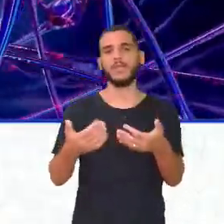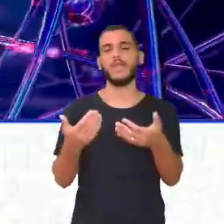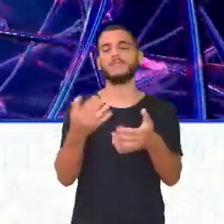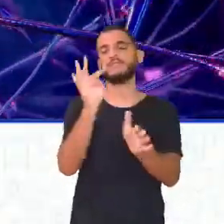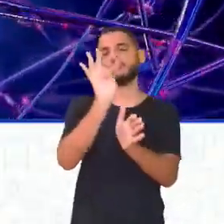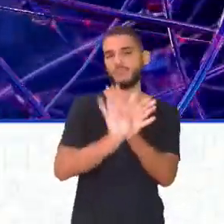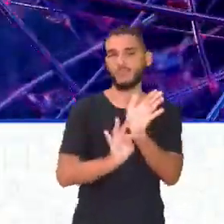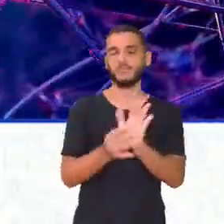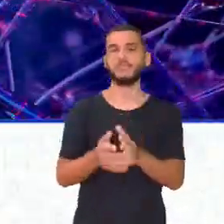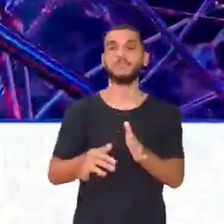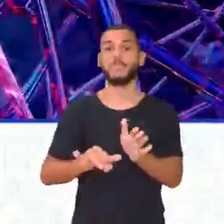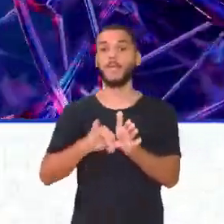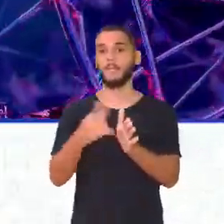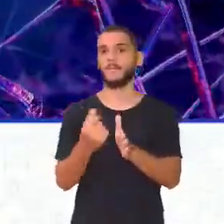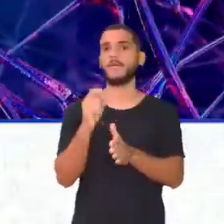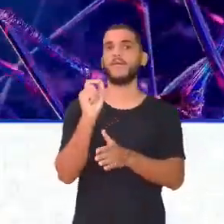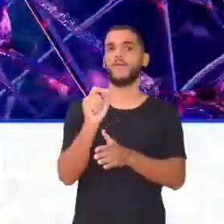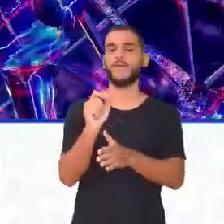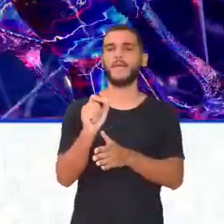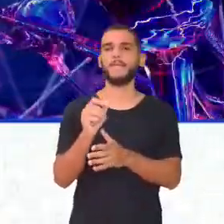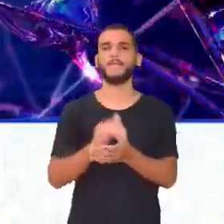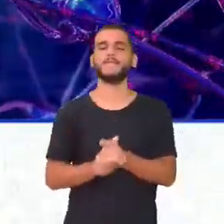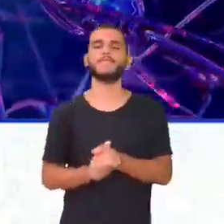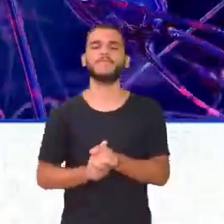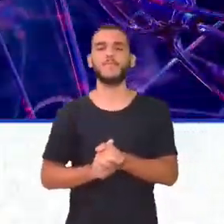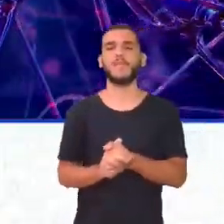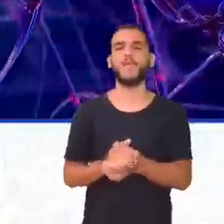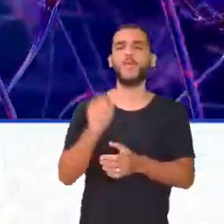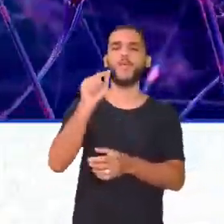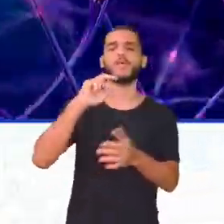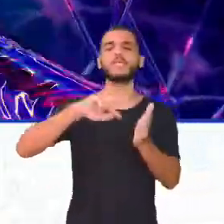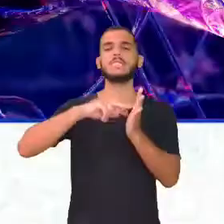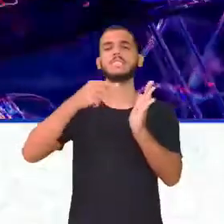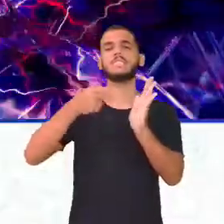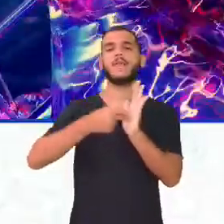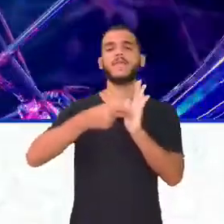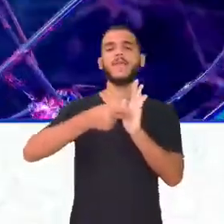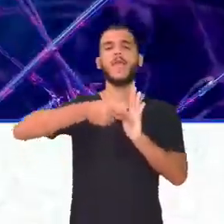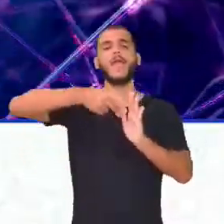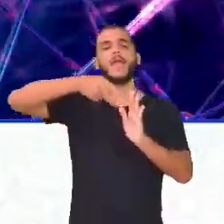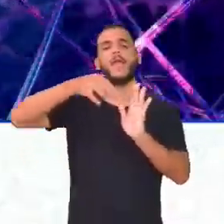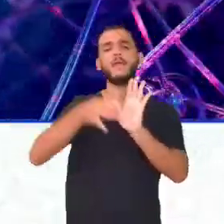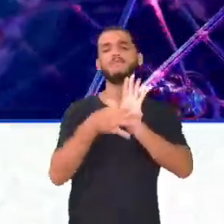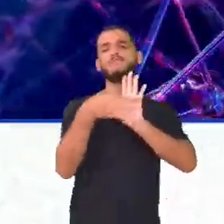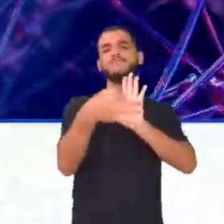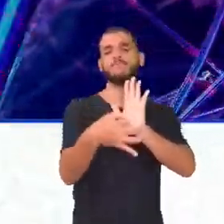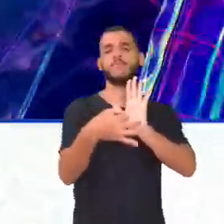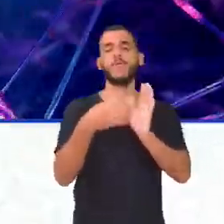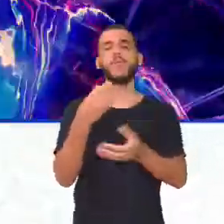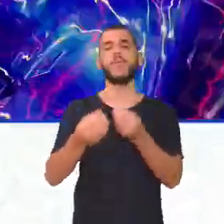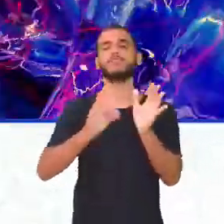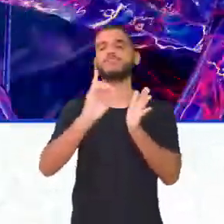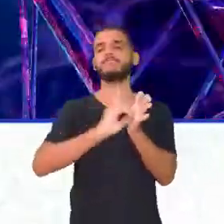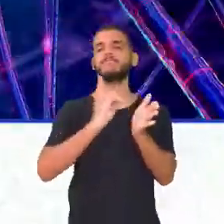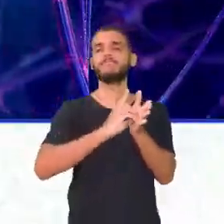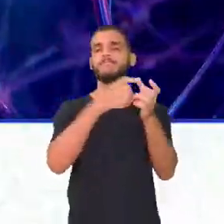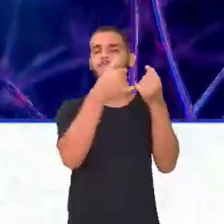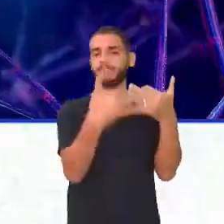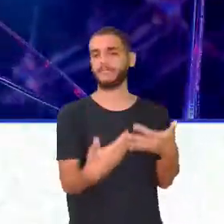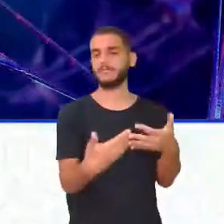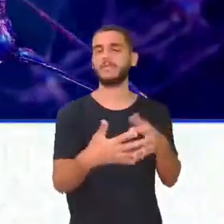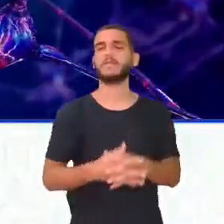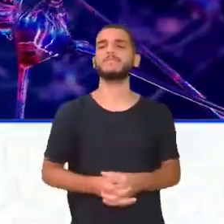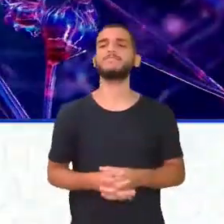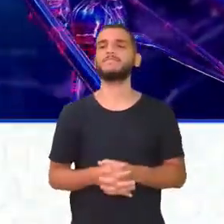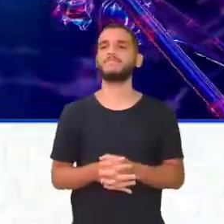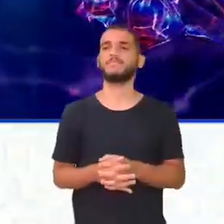Mas primeiro a gente vai ver o que é um argumento. Como é que o dicionário define para a gente o